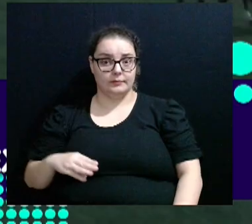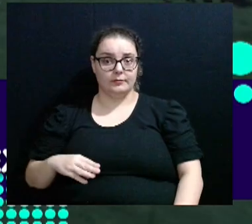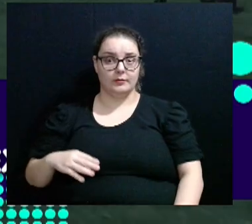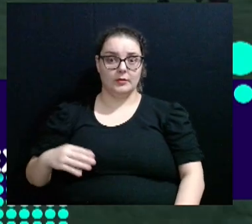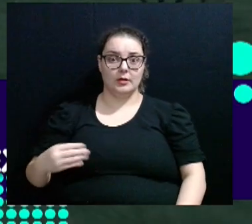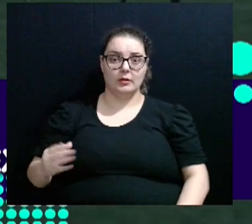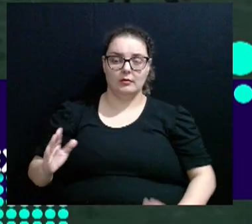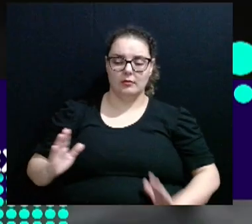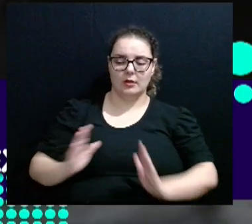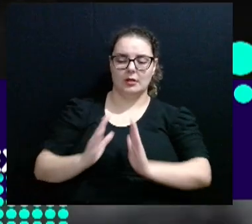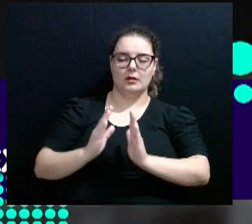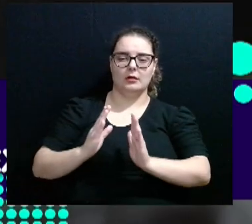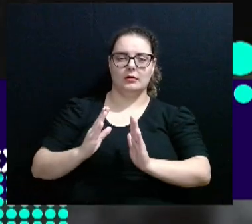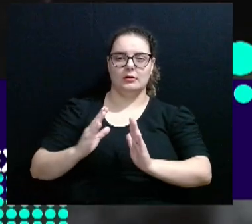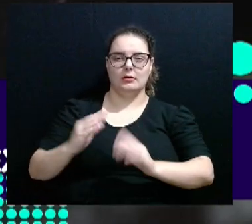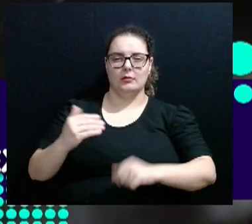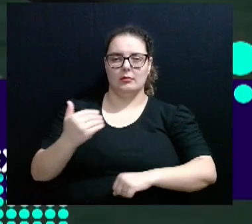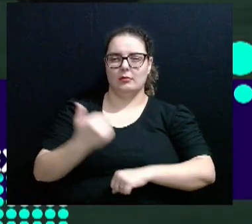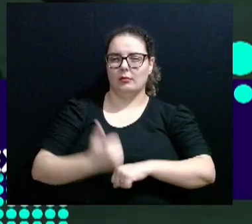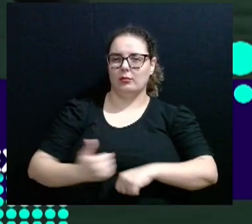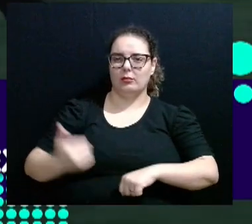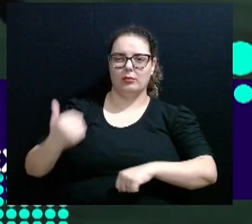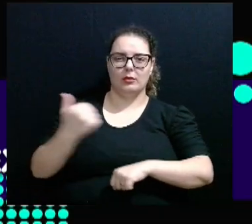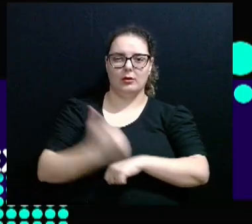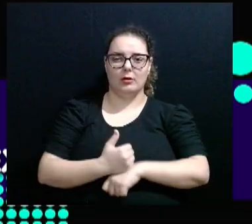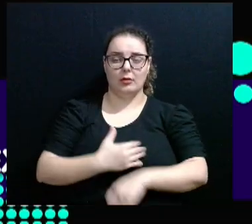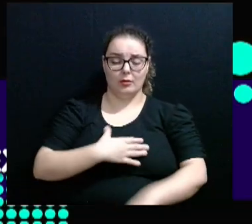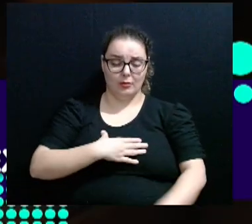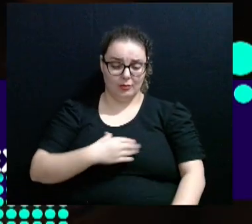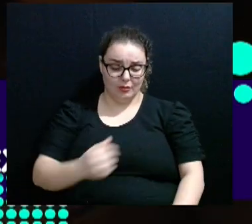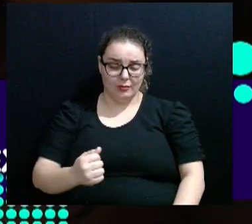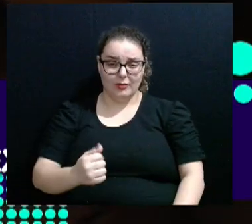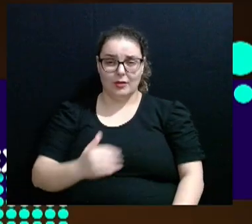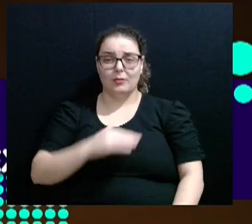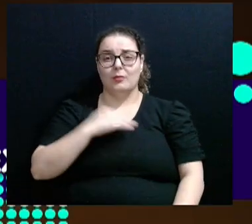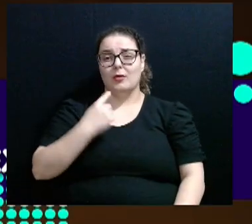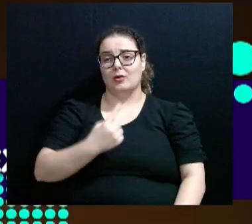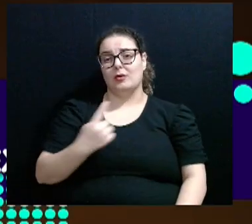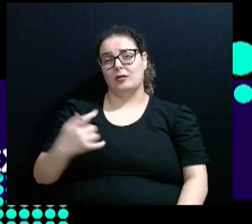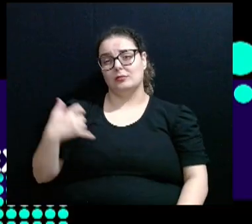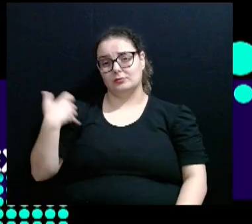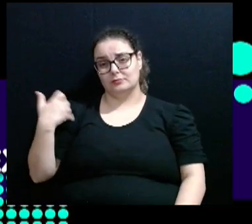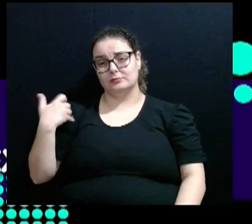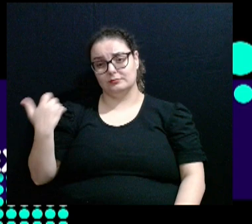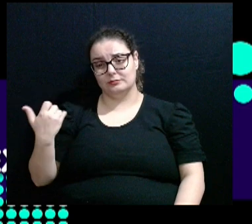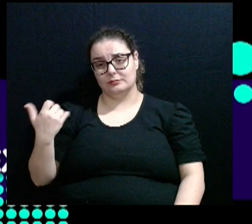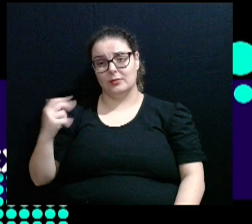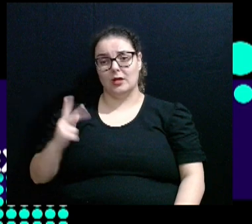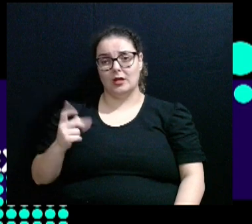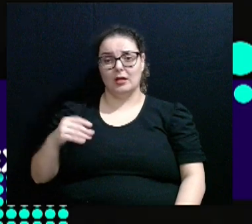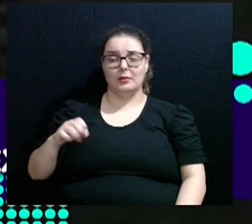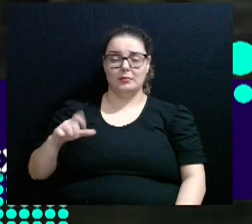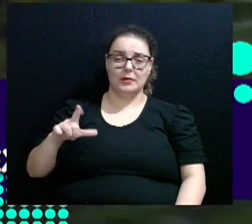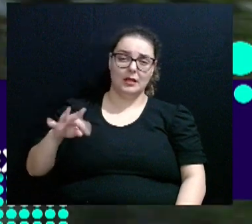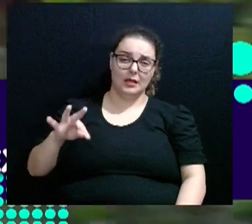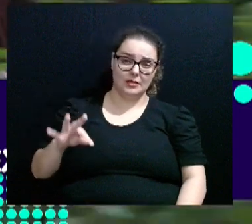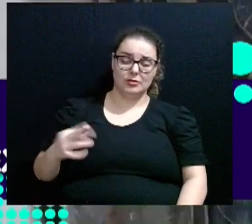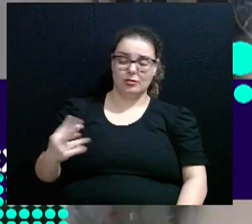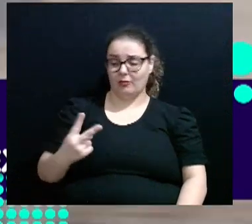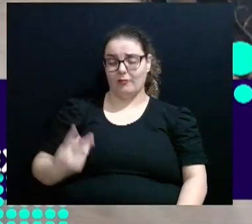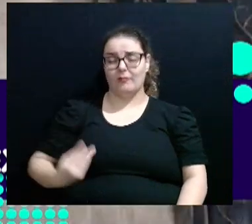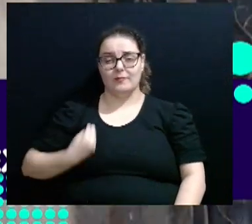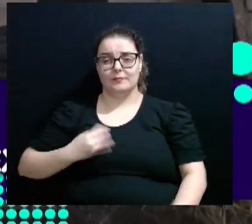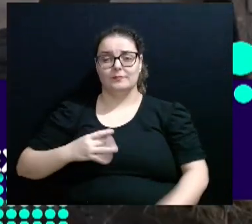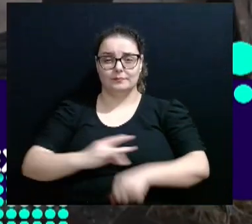morte precoce do filho Hamnet aos 11 anos. Enquanto o casal tenta sobreviver ao luto